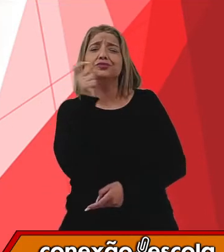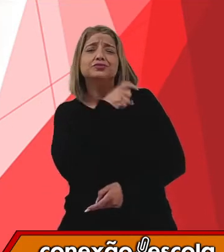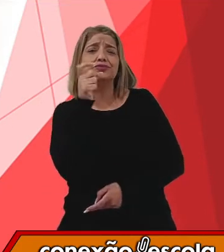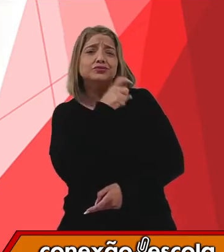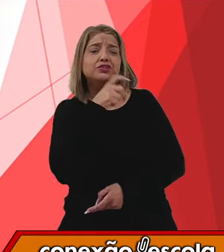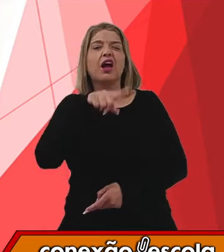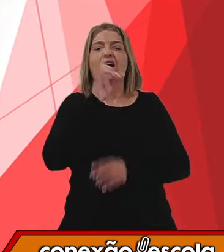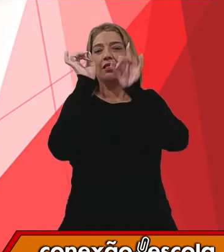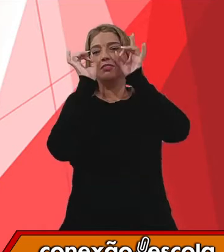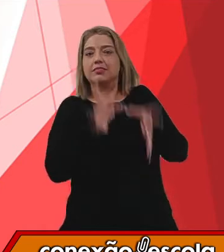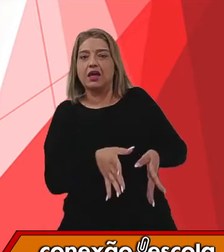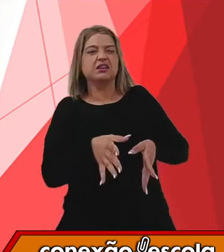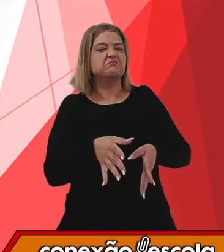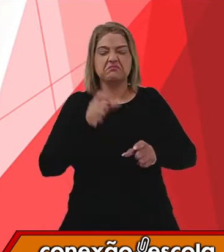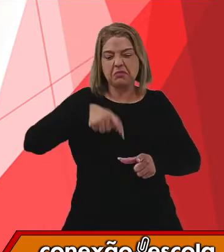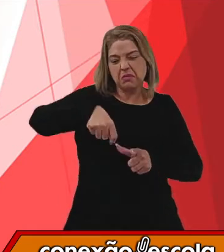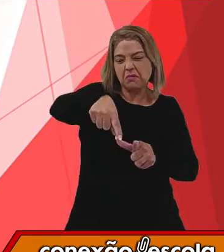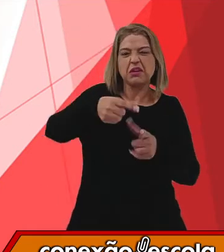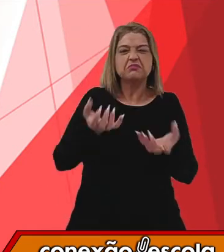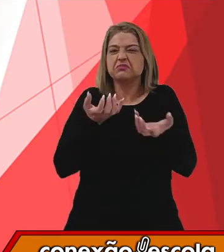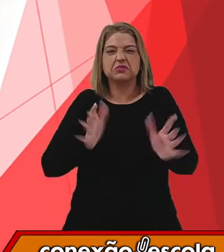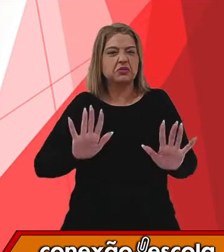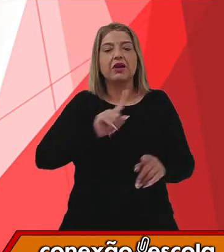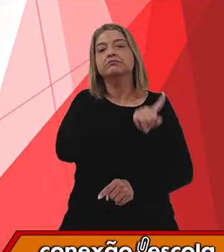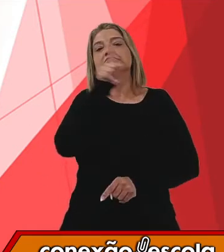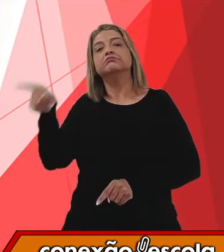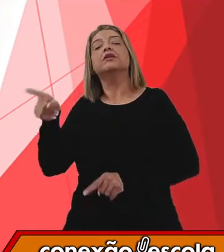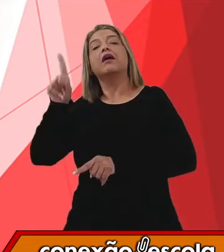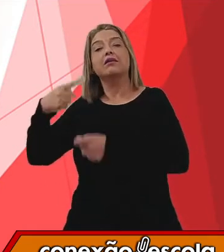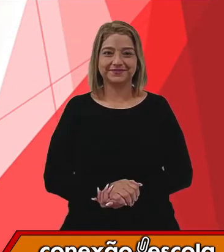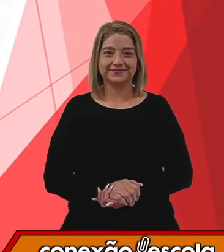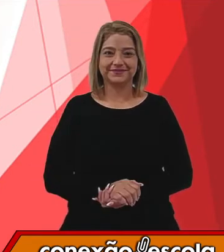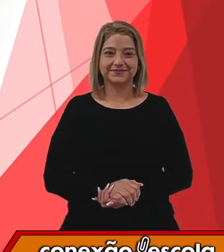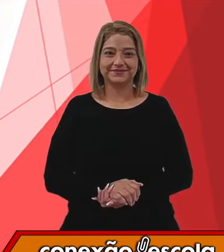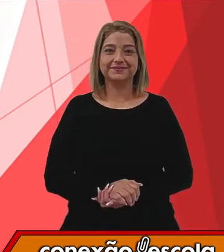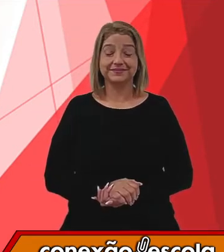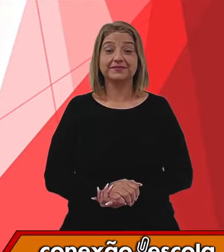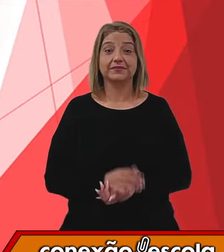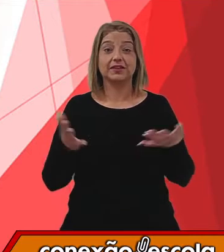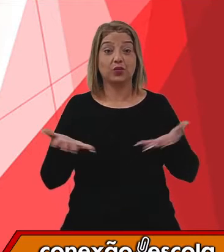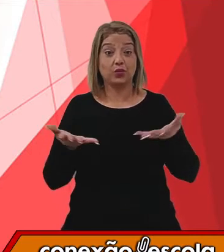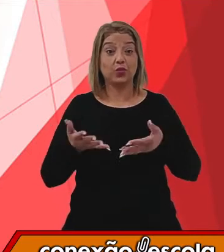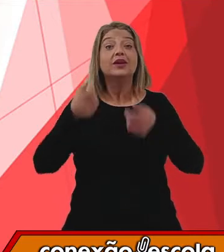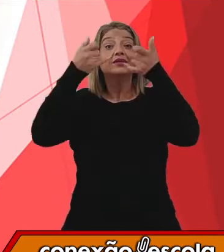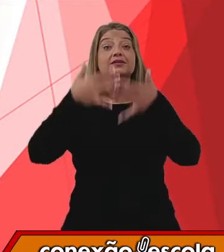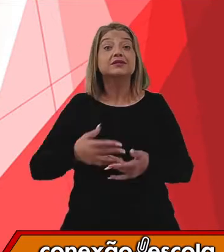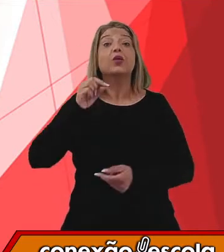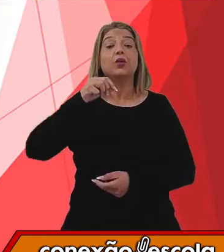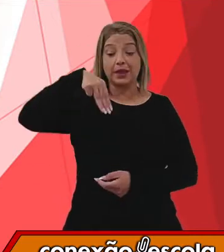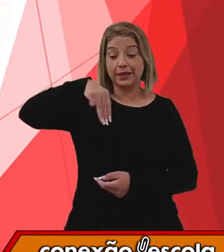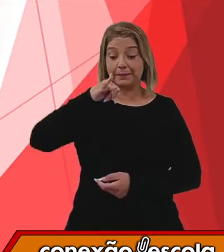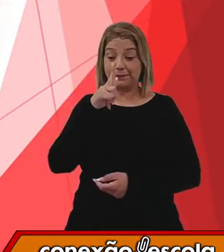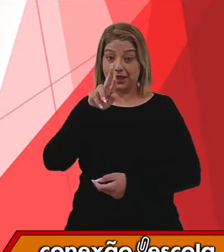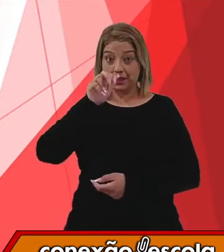deles abandonaram as lavouras e iam morar na cidade. Estamos aqui falando de imigrantes